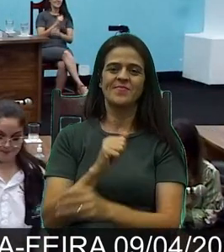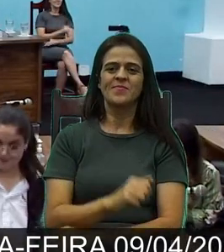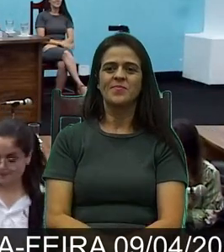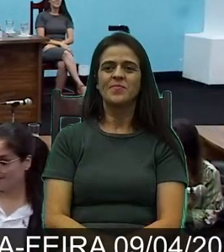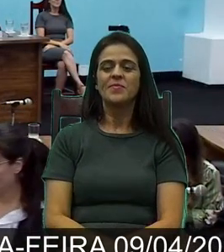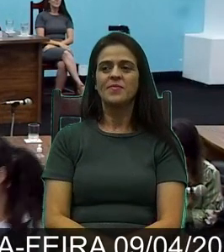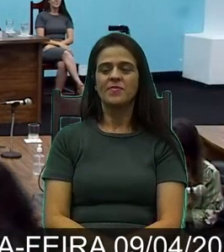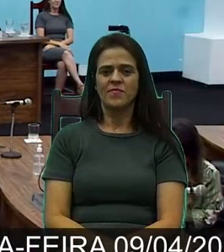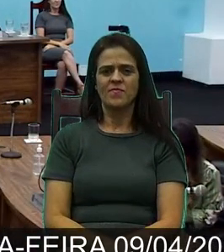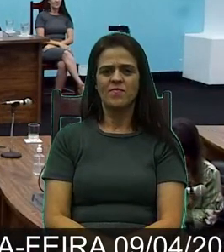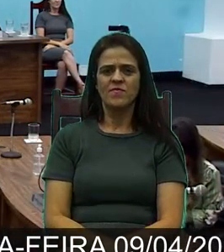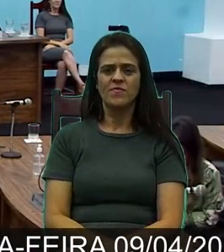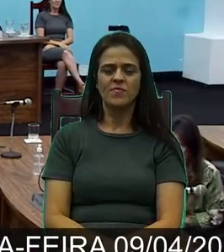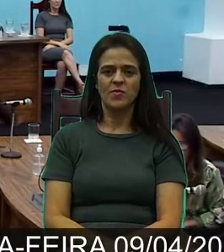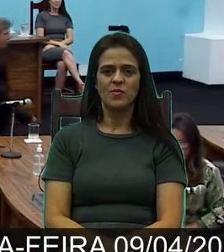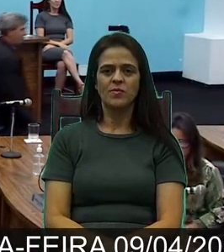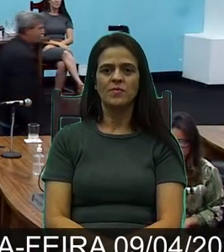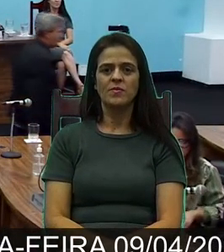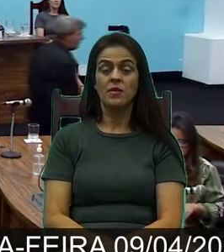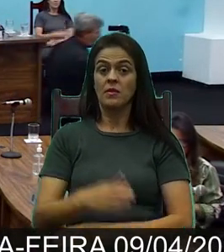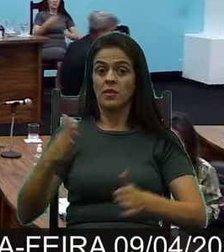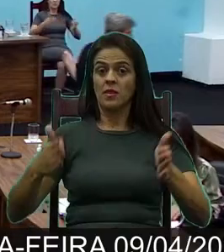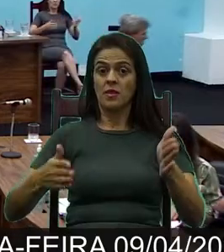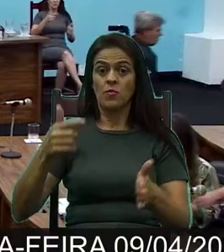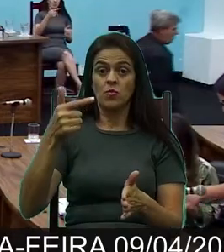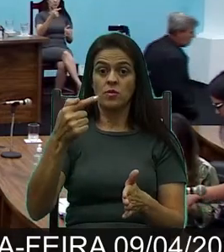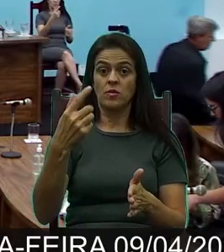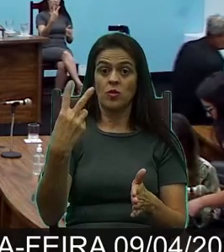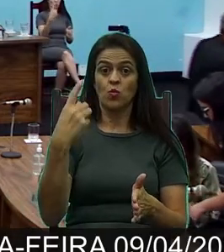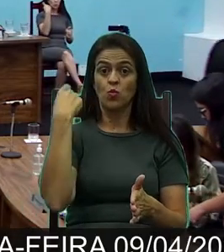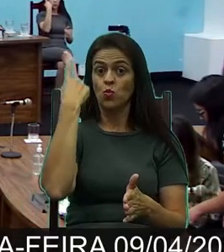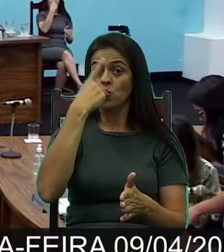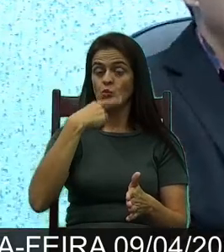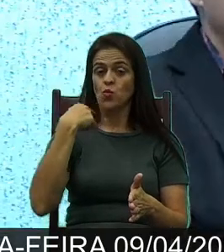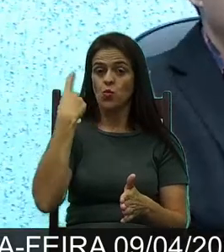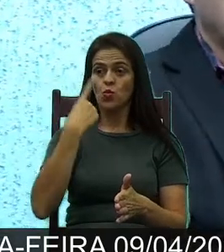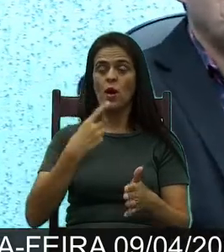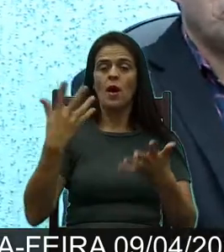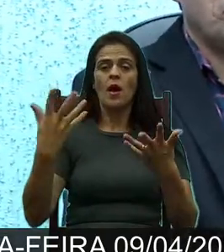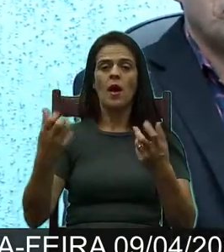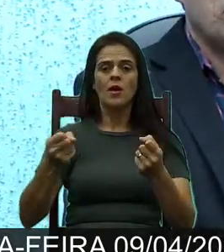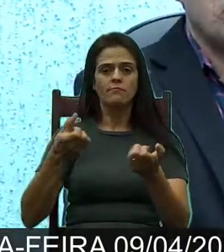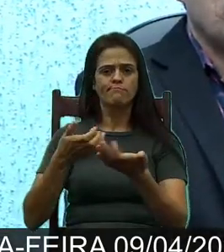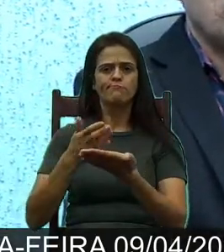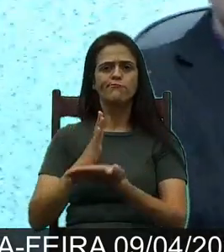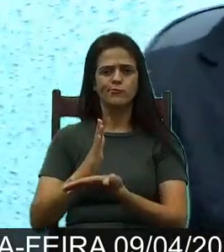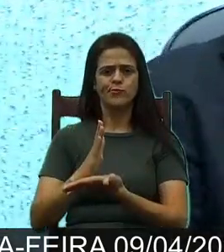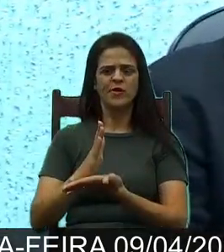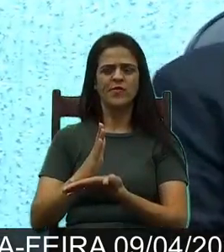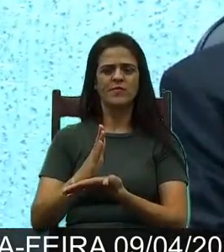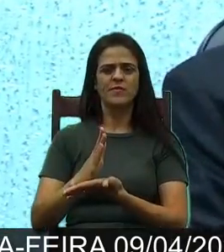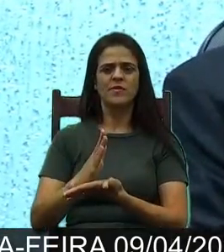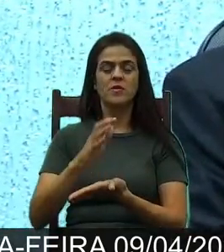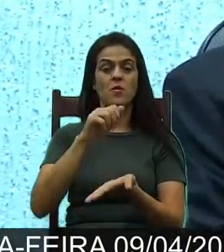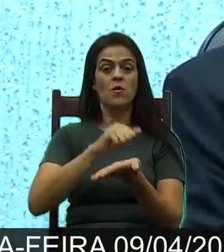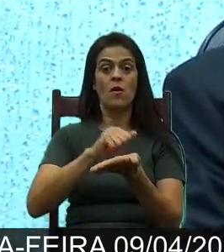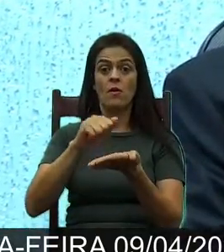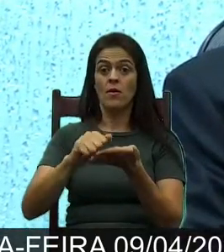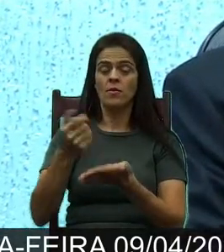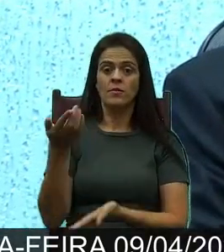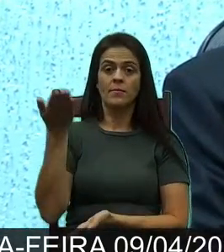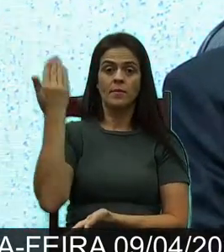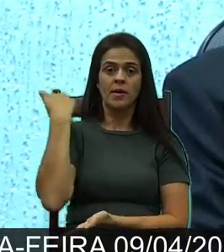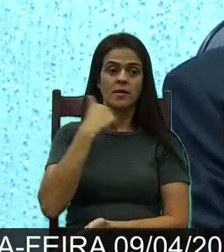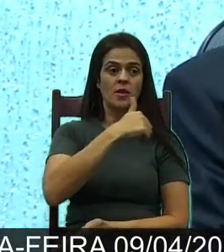Em razão do prazo de 72 horas ter se esgotado sem impugnação, foram aprovadas as atas da 9ª